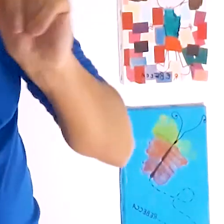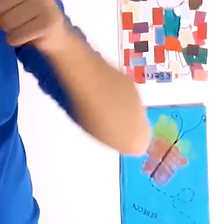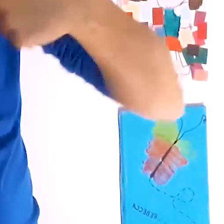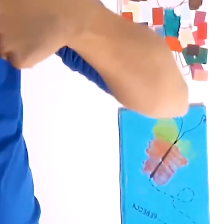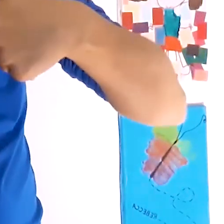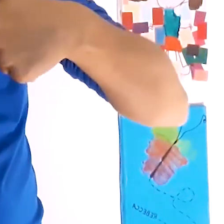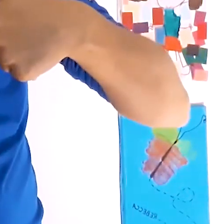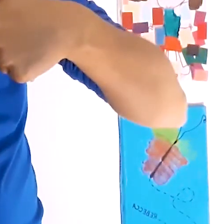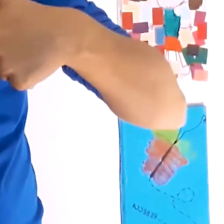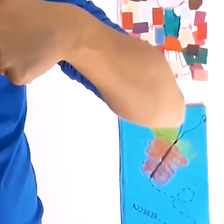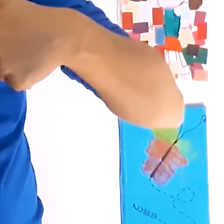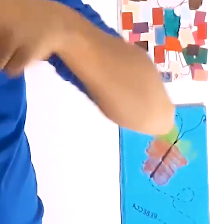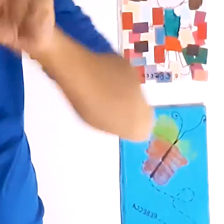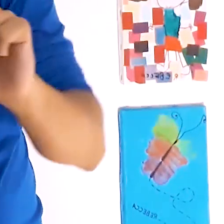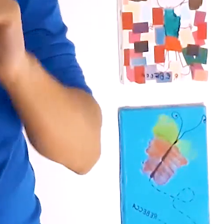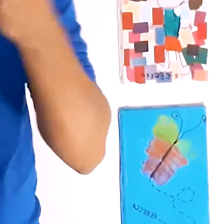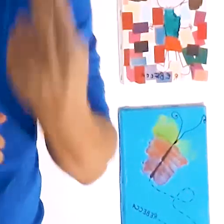Gasolina.